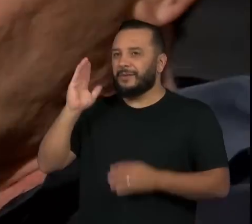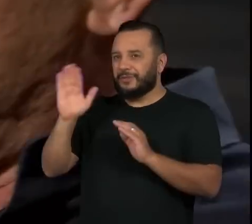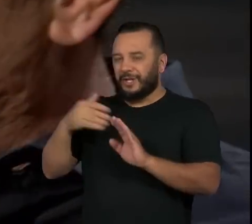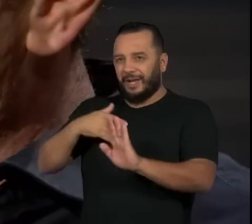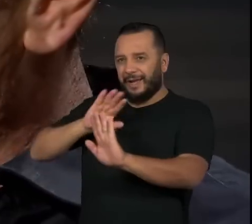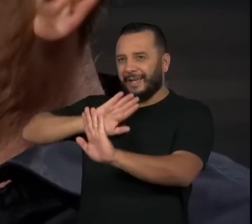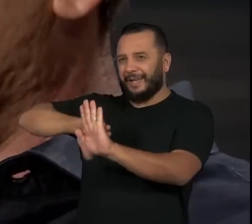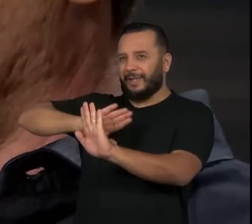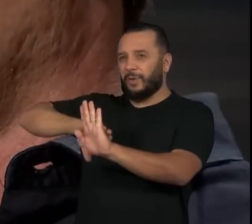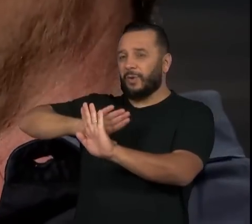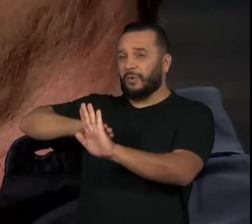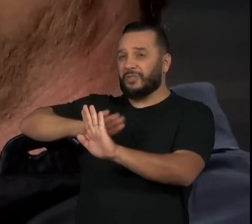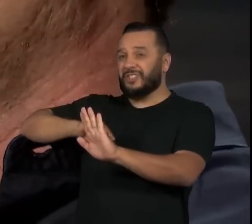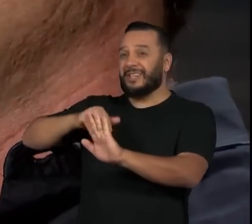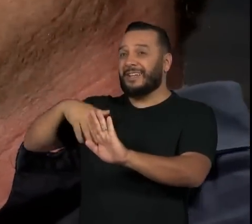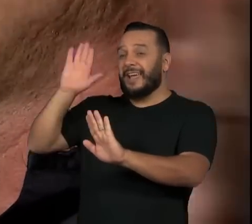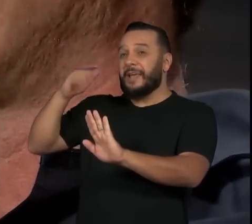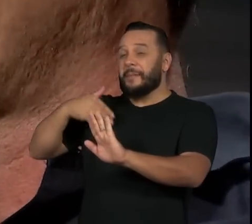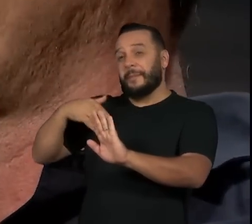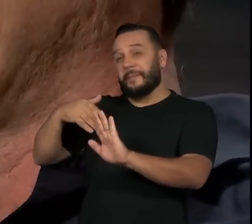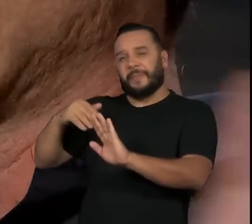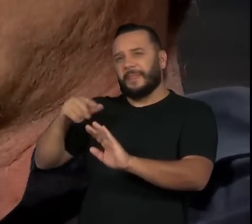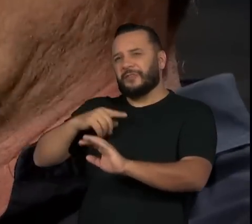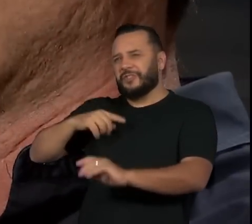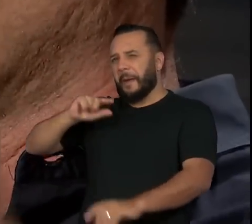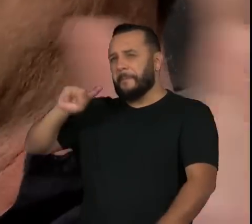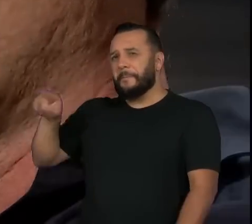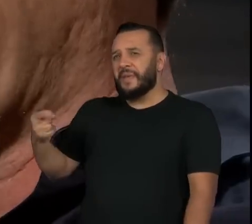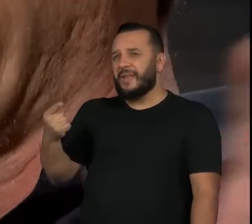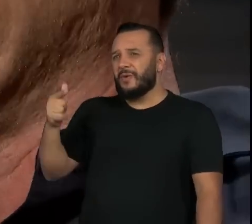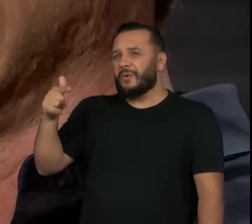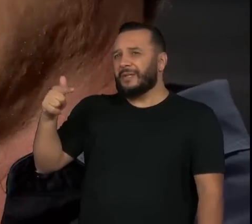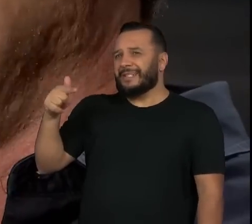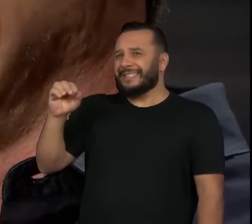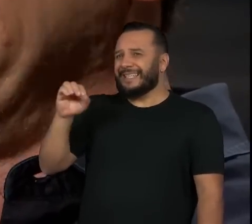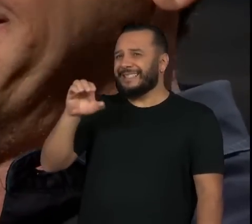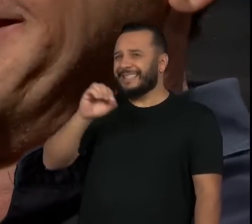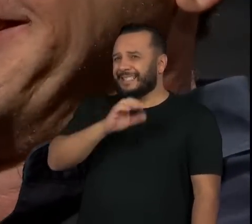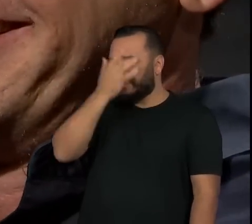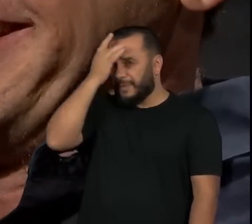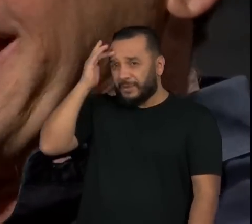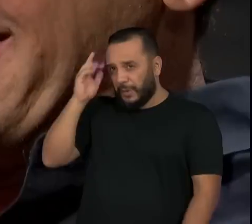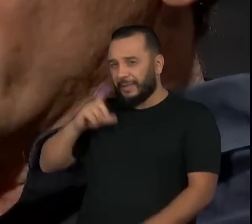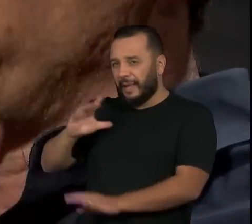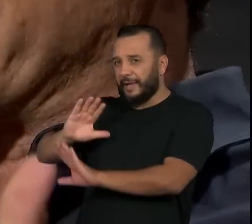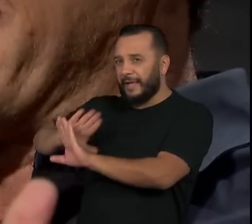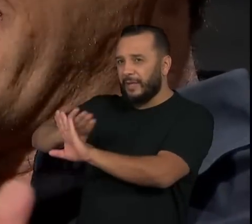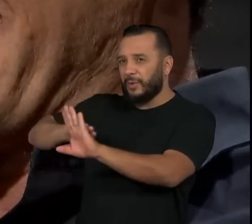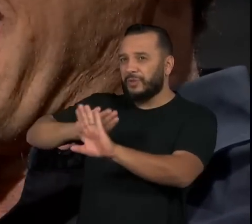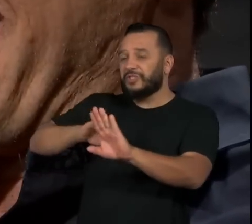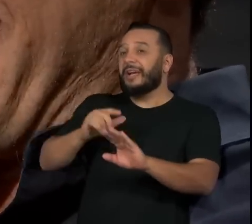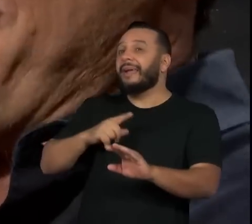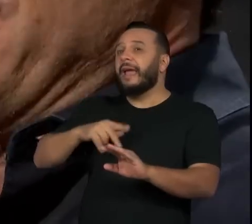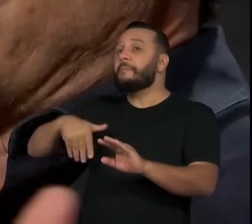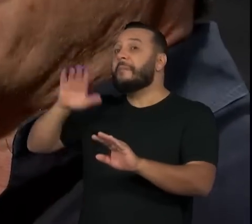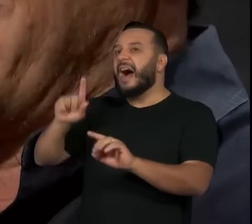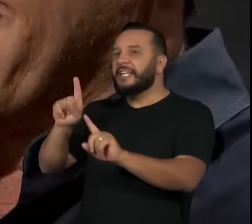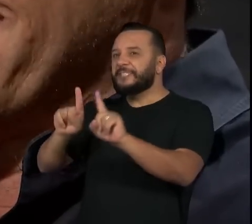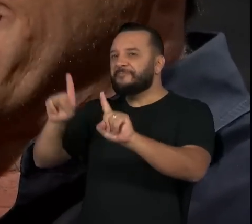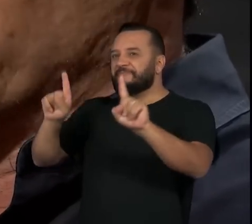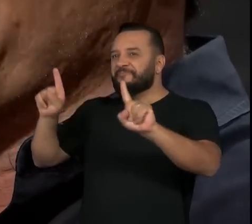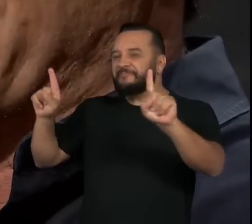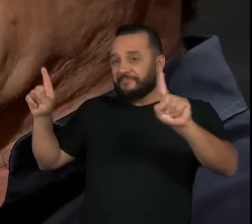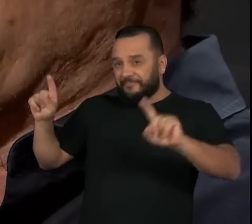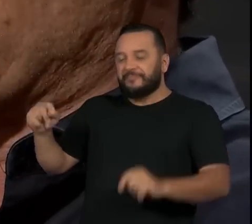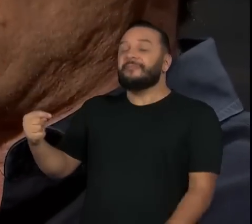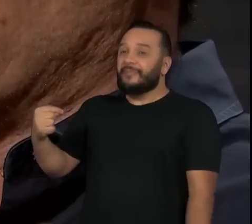ideologiômetro, alguma coisa do tipo. E tinham 1.700 pessoas jogadas ali. E ali eu fiquei, à minha esquerda,